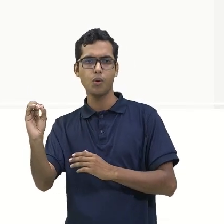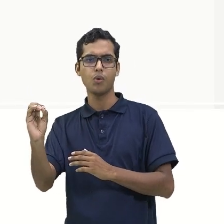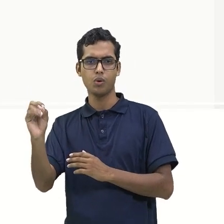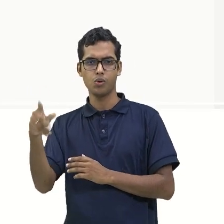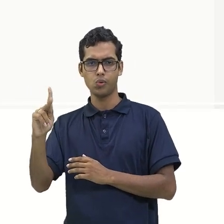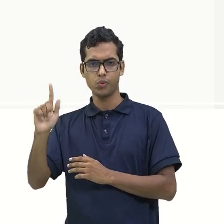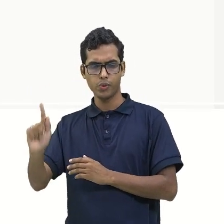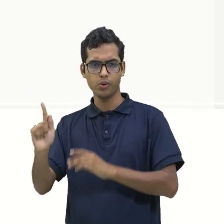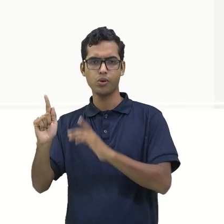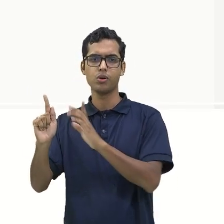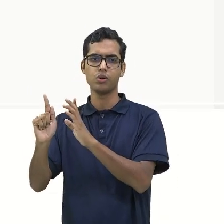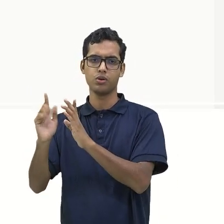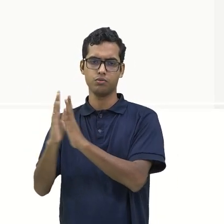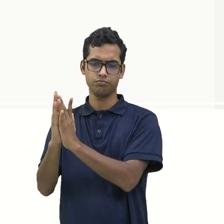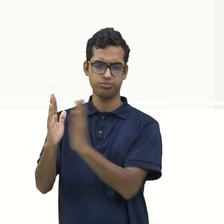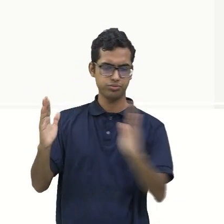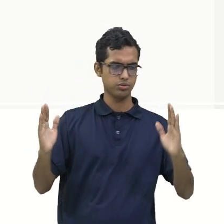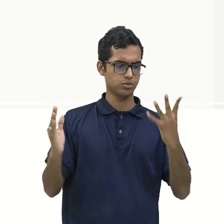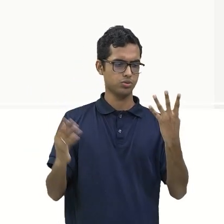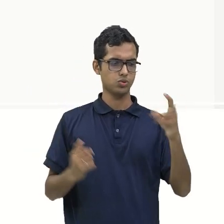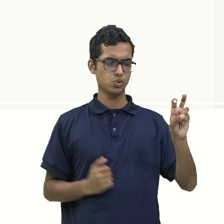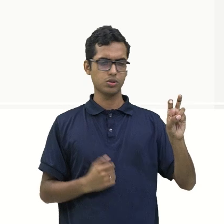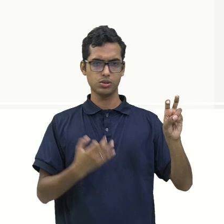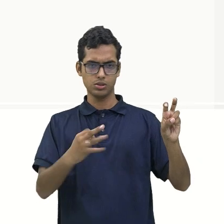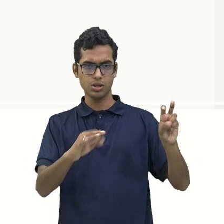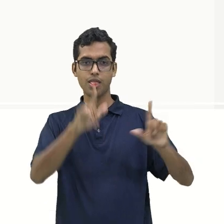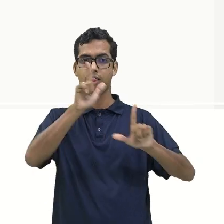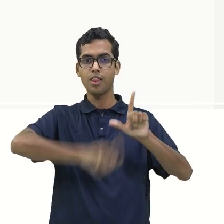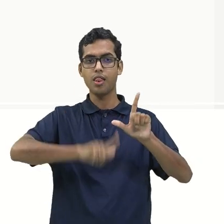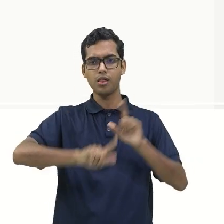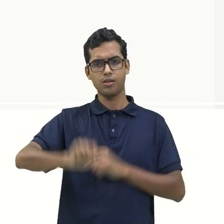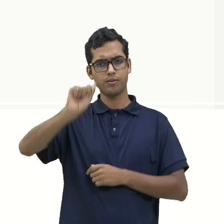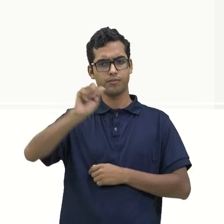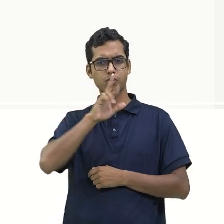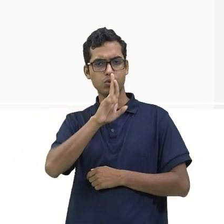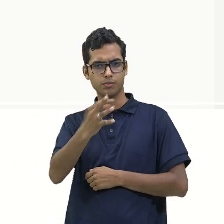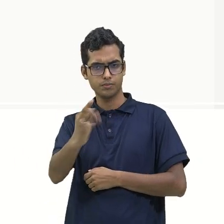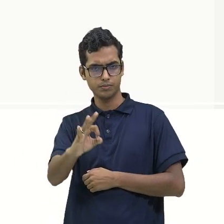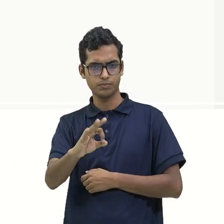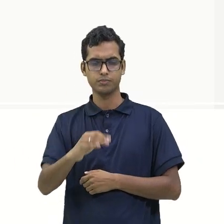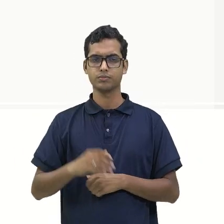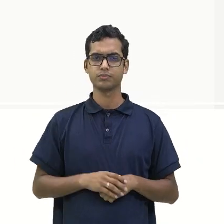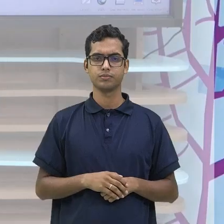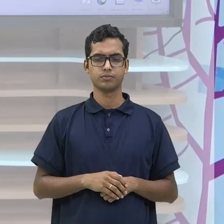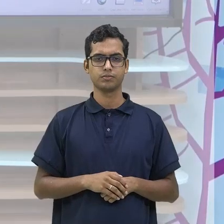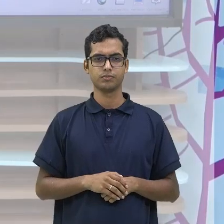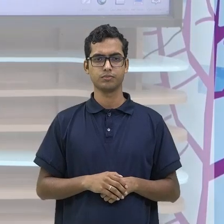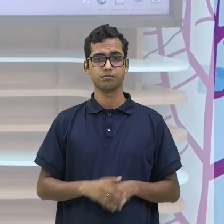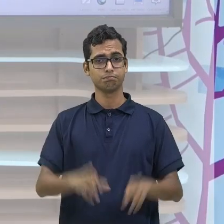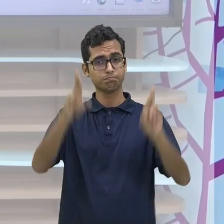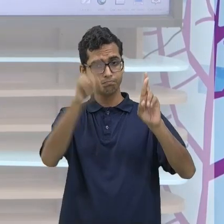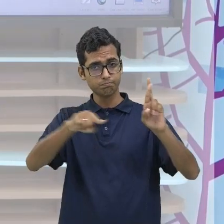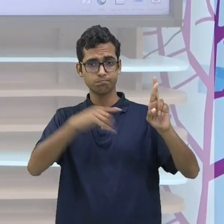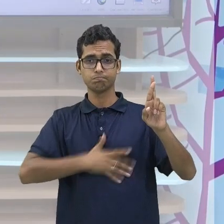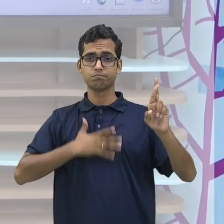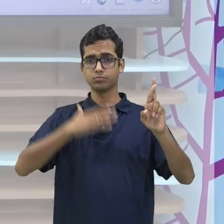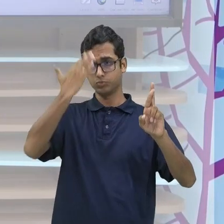o 45, tá bom? Portanto, letra A é o gabarito aí da nossa questão. Ok, pessoal? Espero que